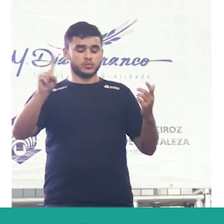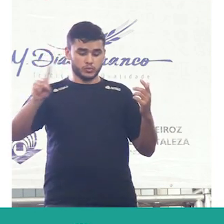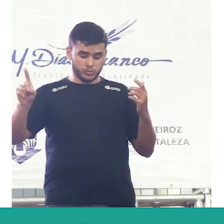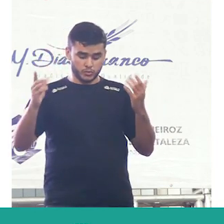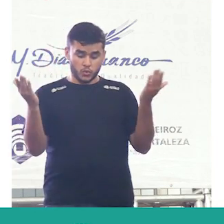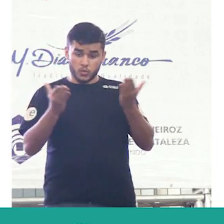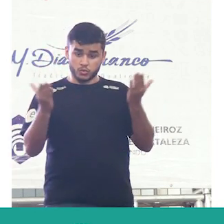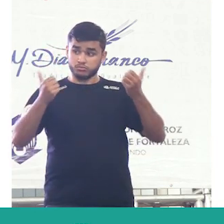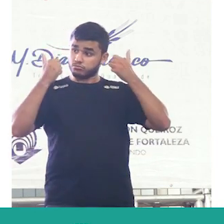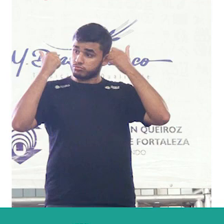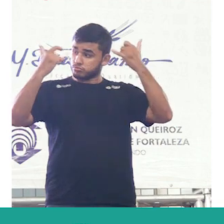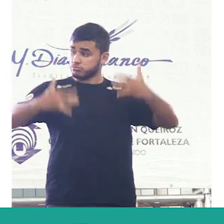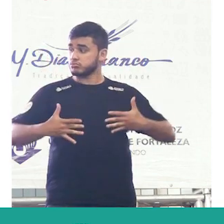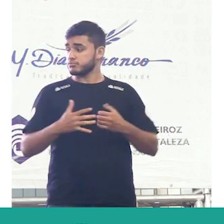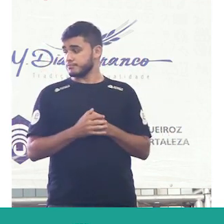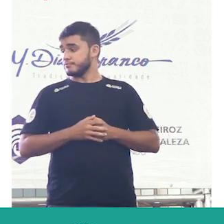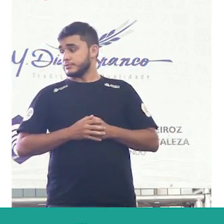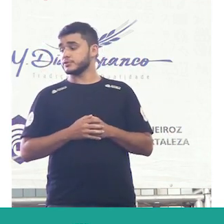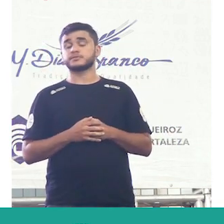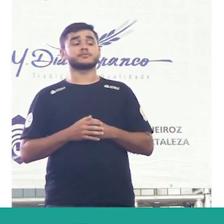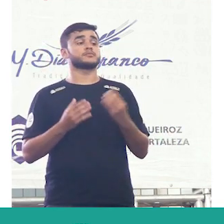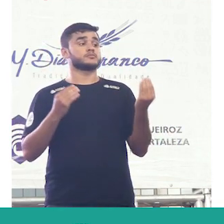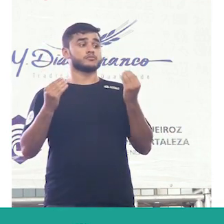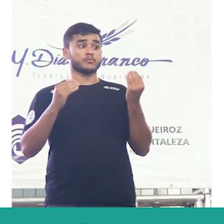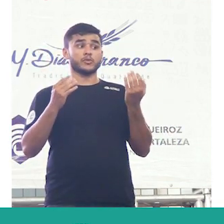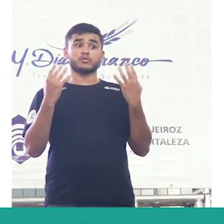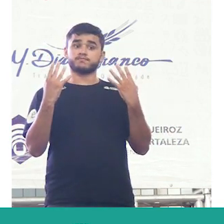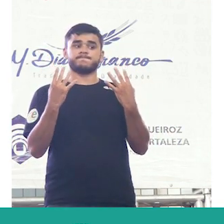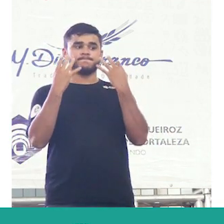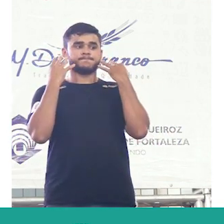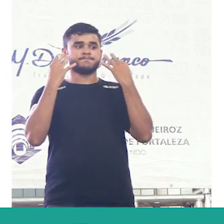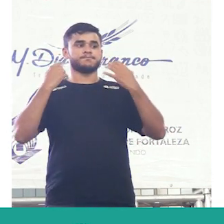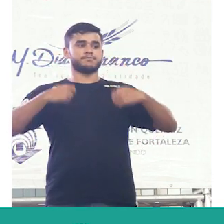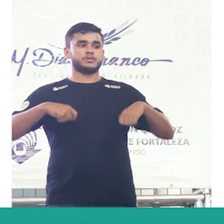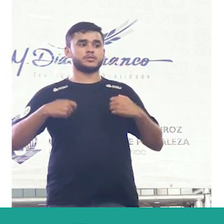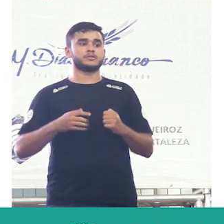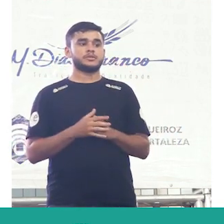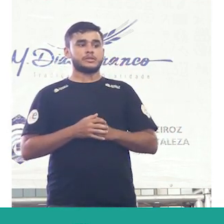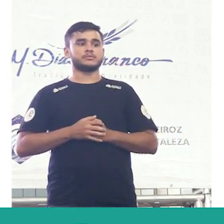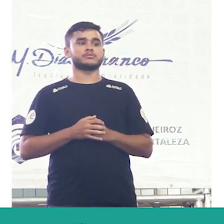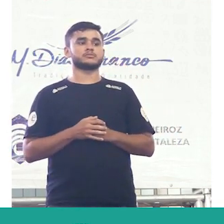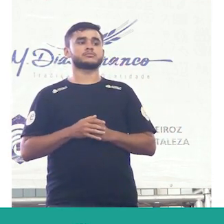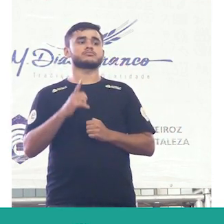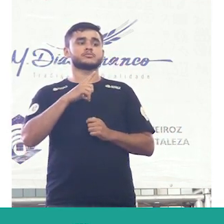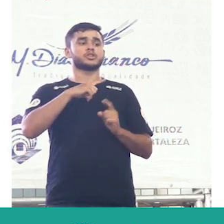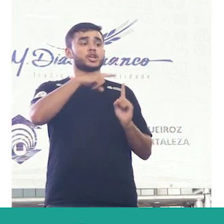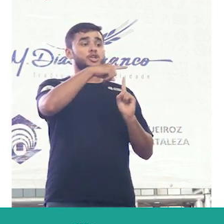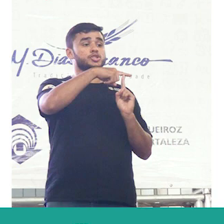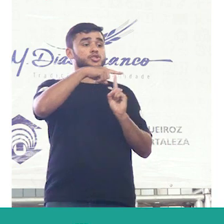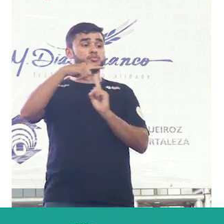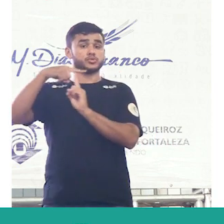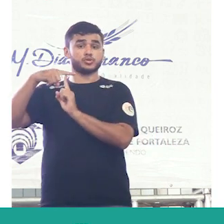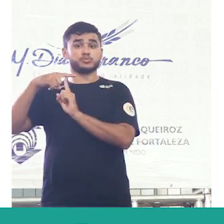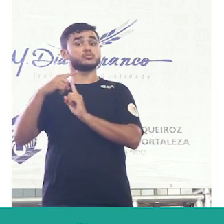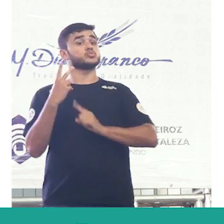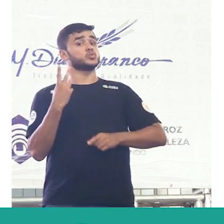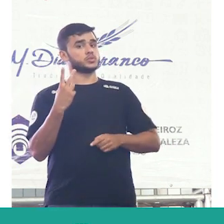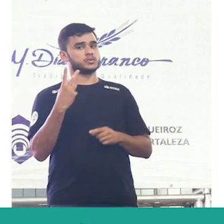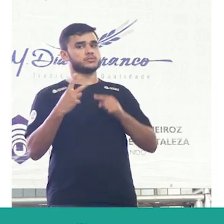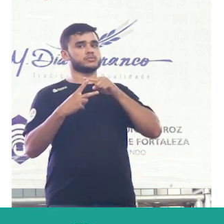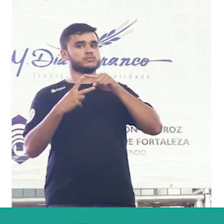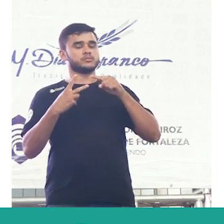O auge da nossa aula agora. Reflexão da luz. Existem dois tipos